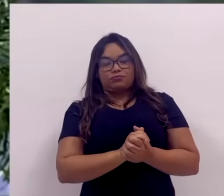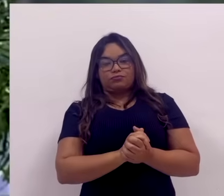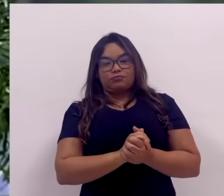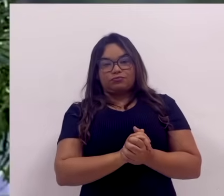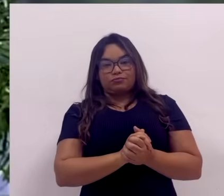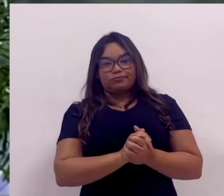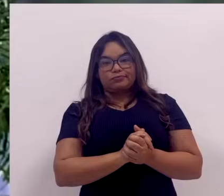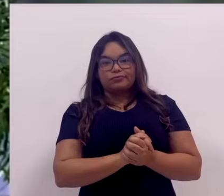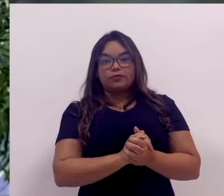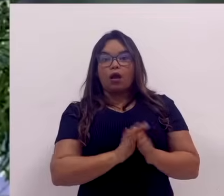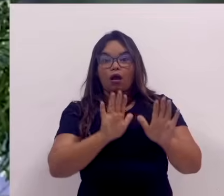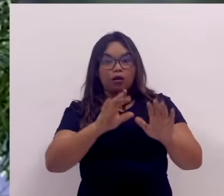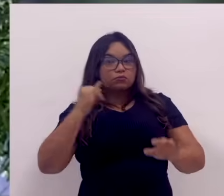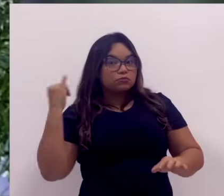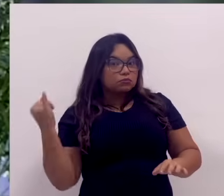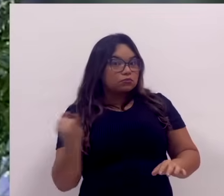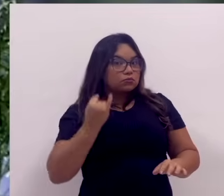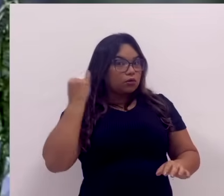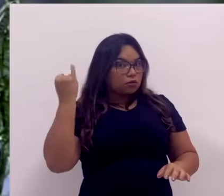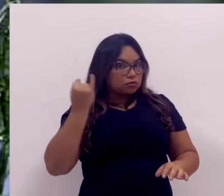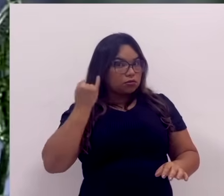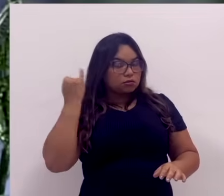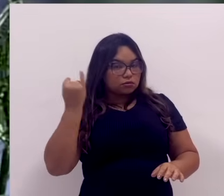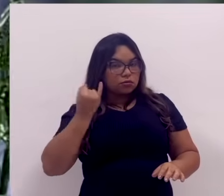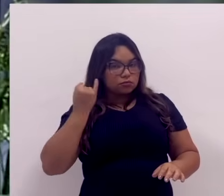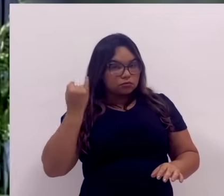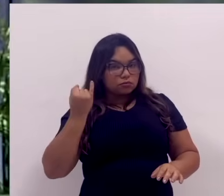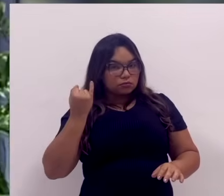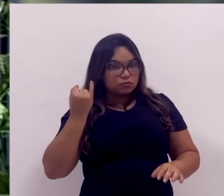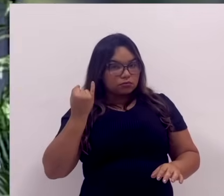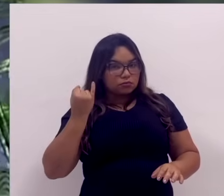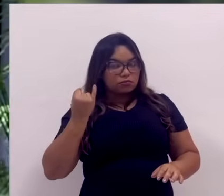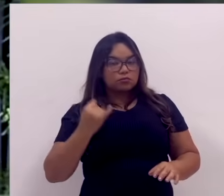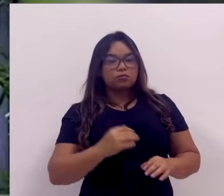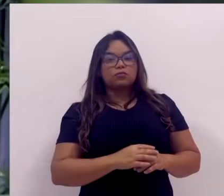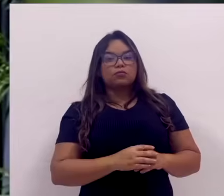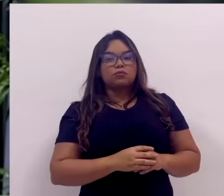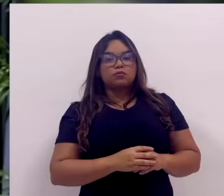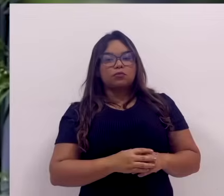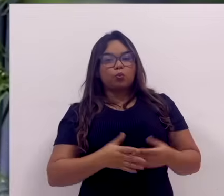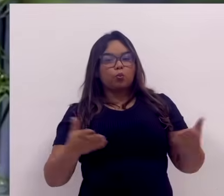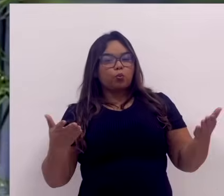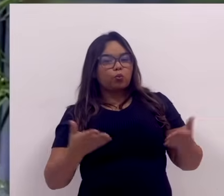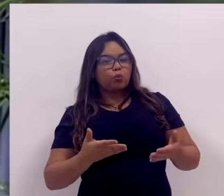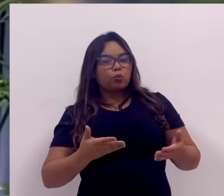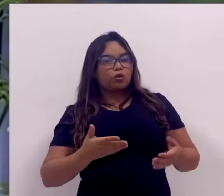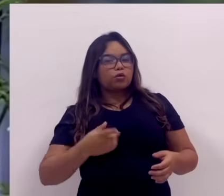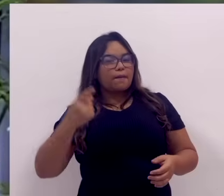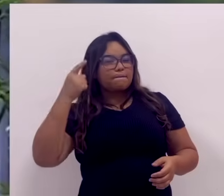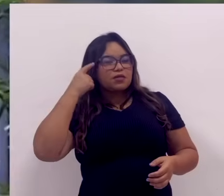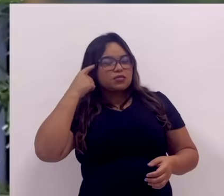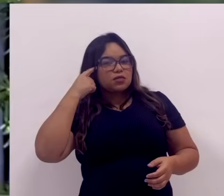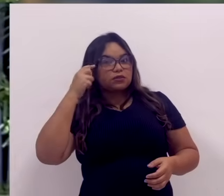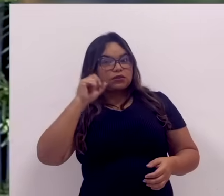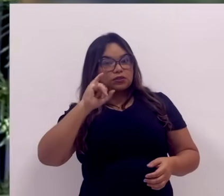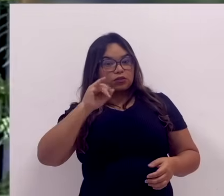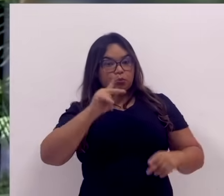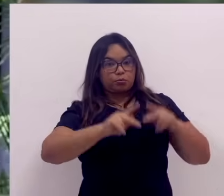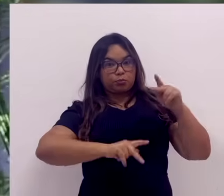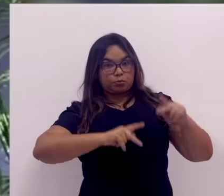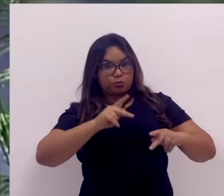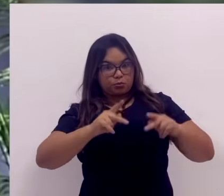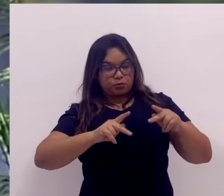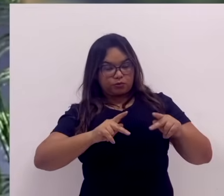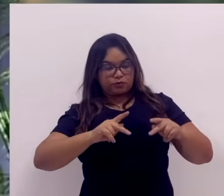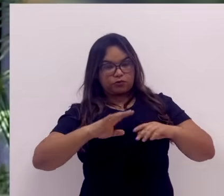Um ponto muito importante. Portanto, ainda nesta época, estamos tratando do fato de que se alguém não estivesse vivendo de acordo com a luz